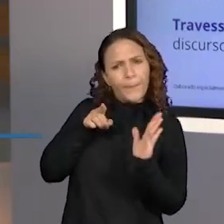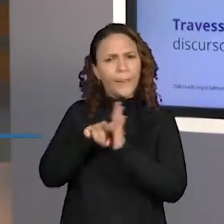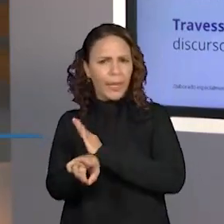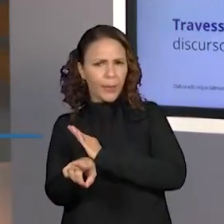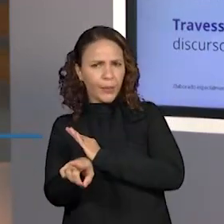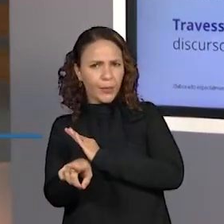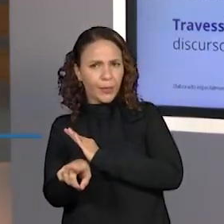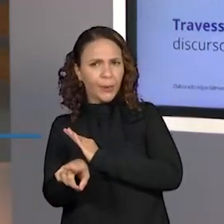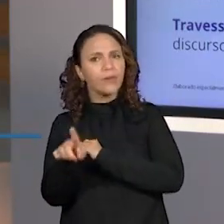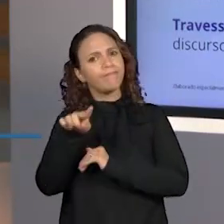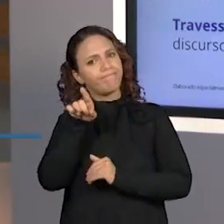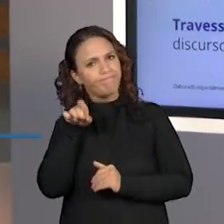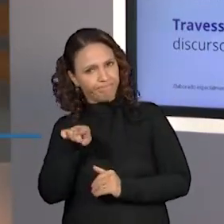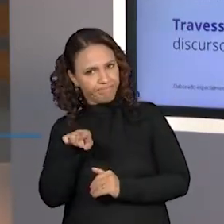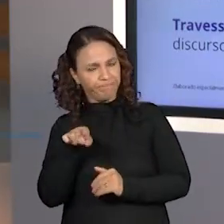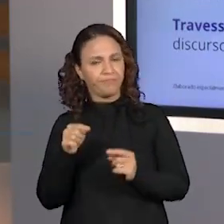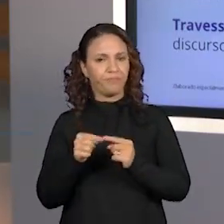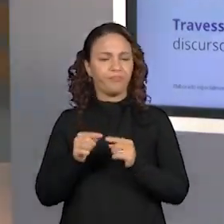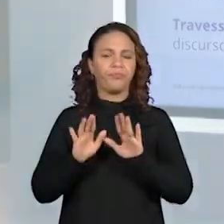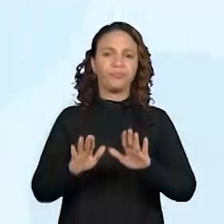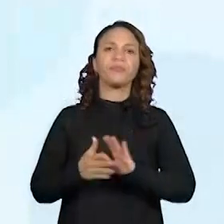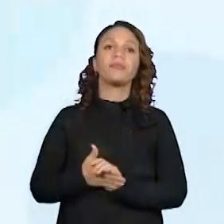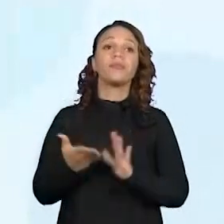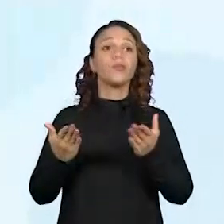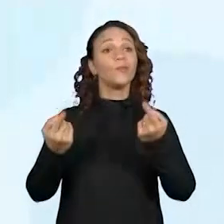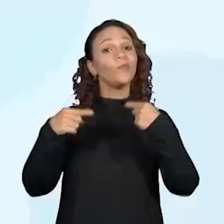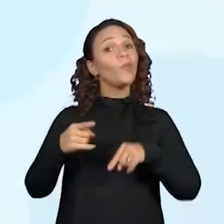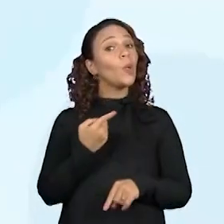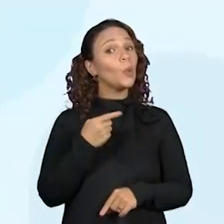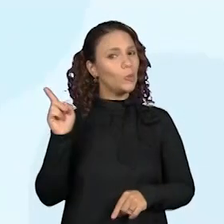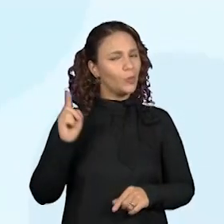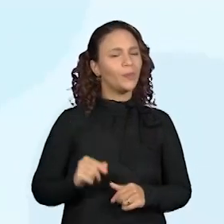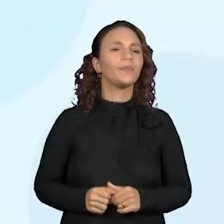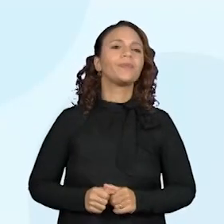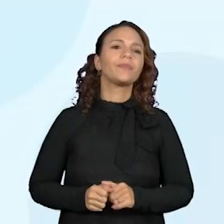bem? E vamos para o nosso último ponto.